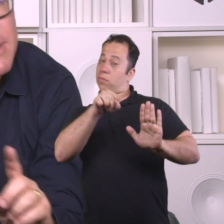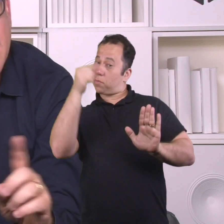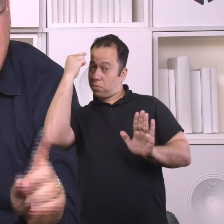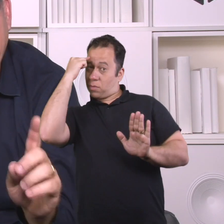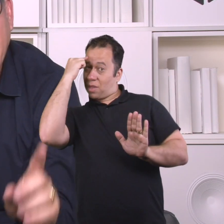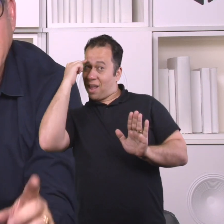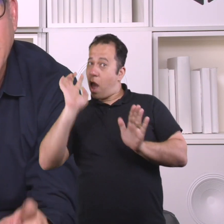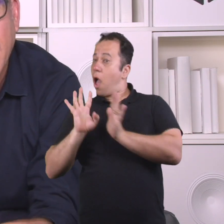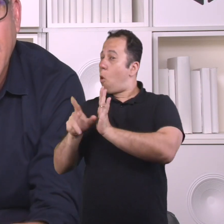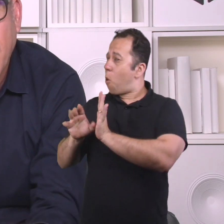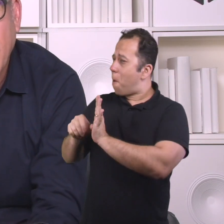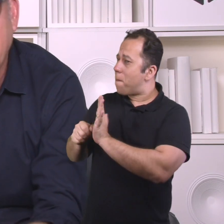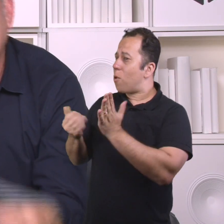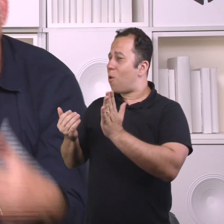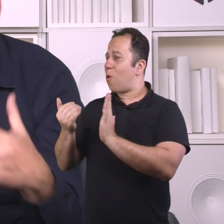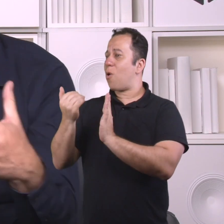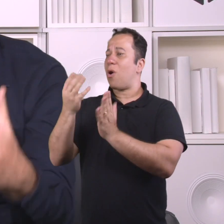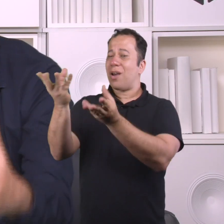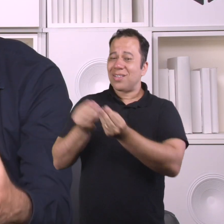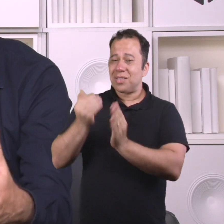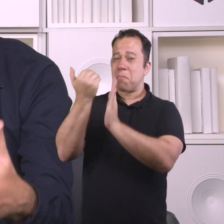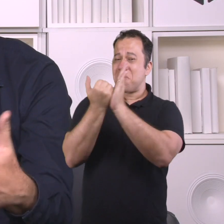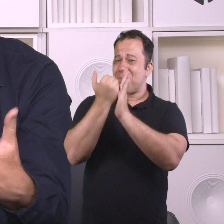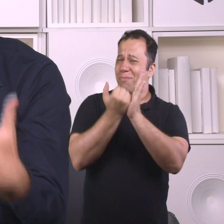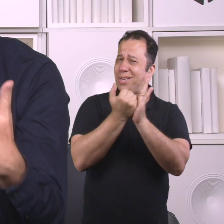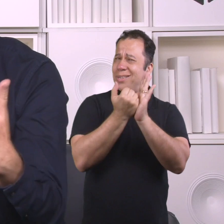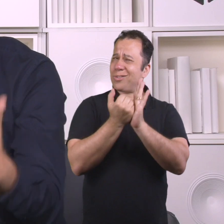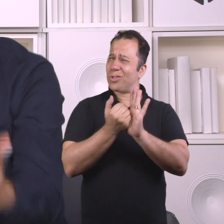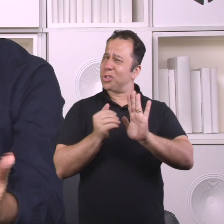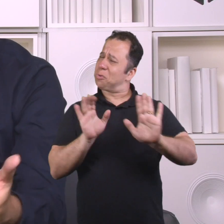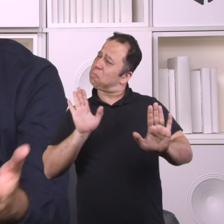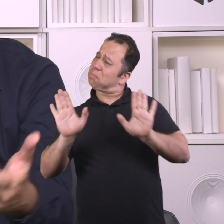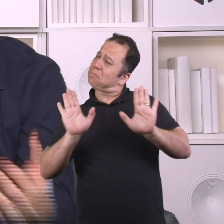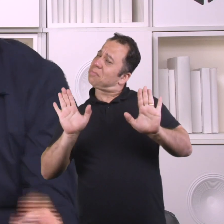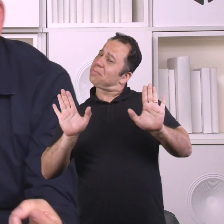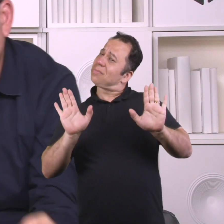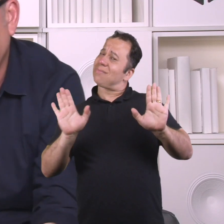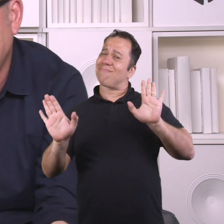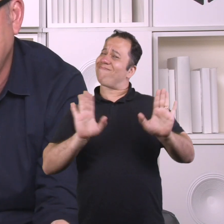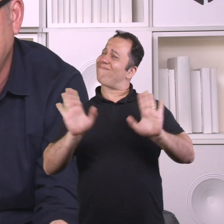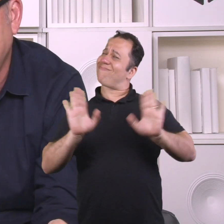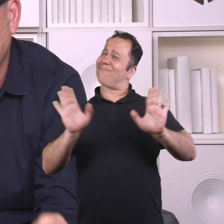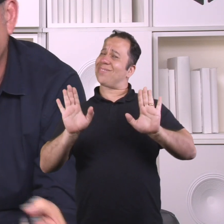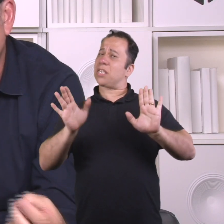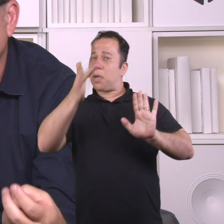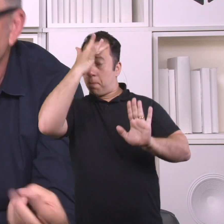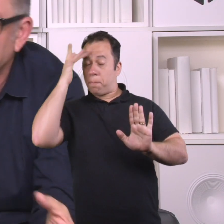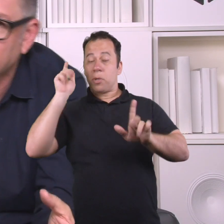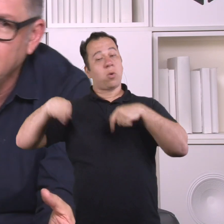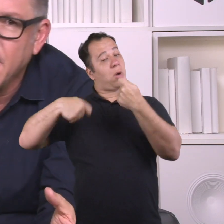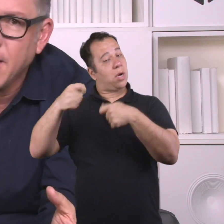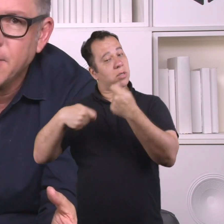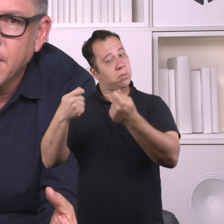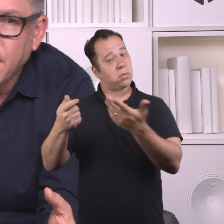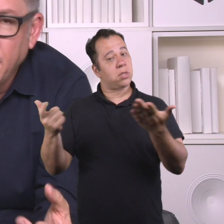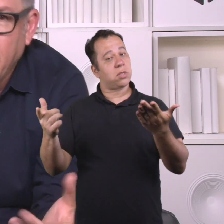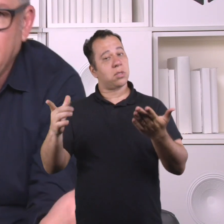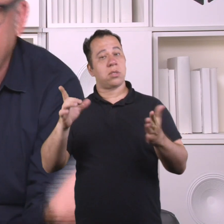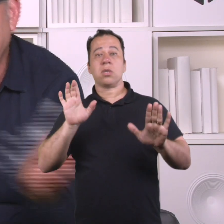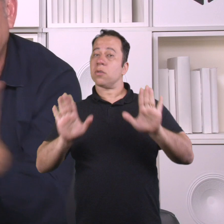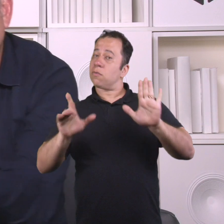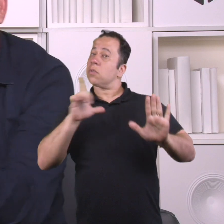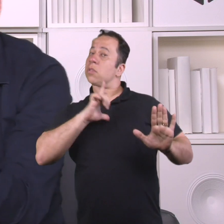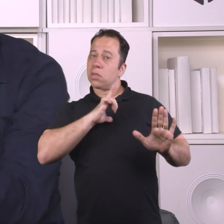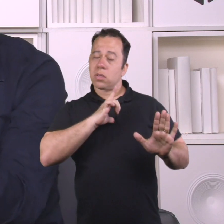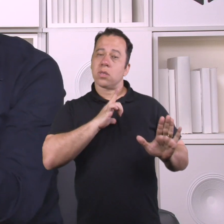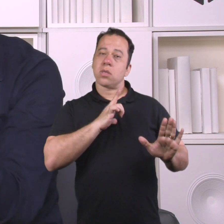Não necessariamente. O administrador de uma dívida, ele tinha essa prerrogativa, ele tinha essa autoridade, e